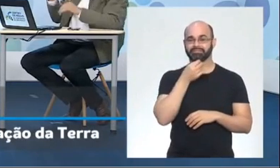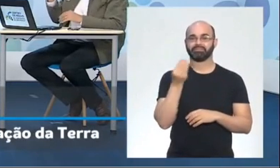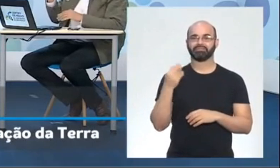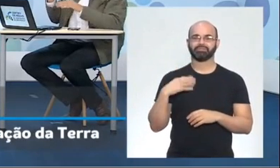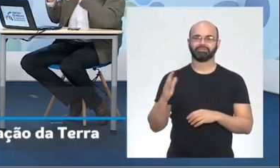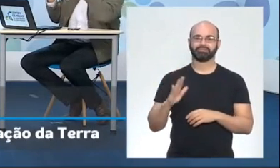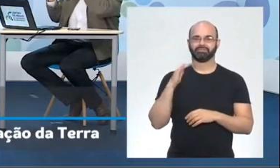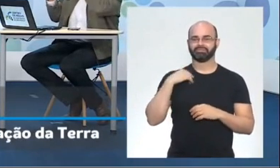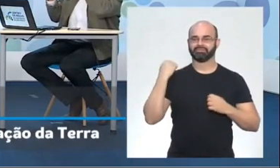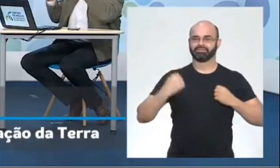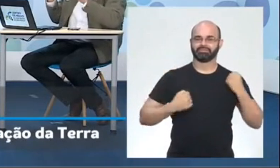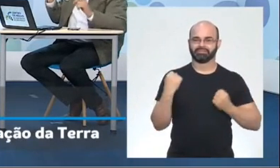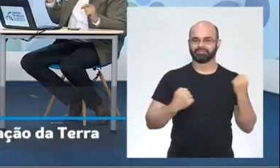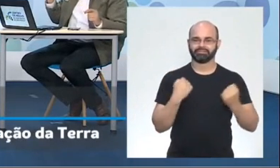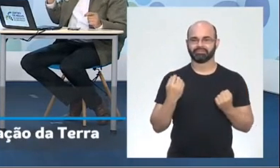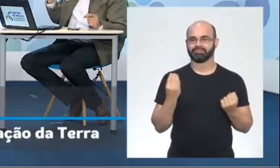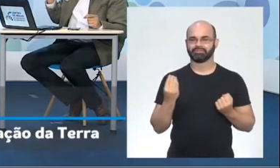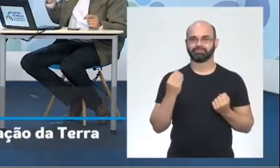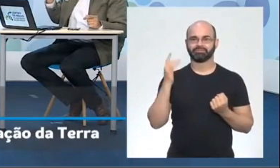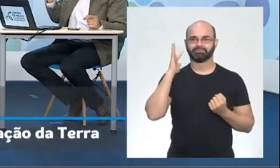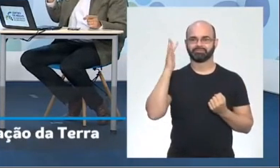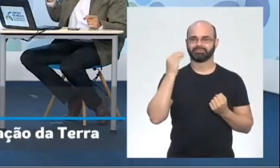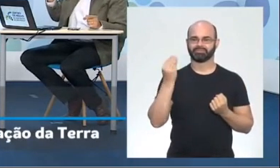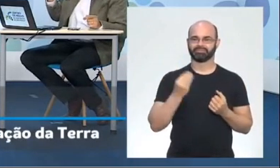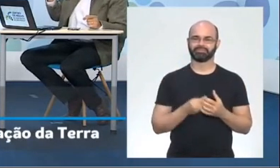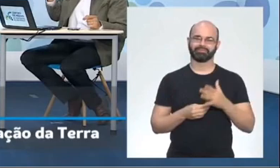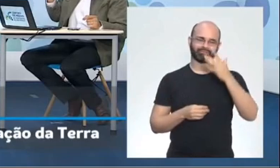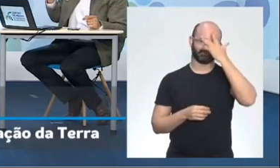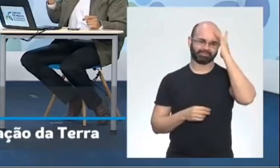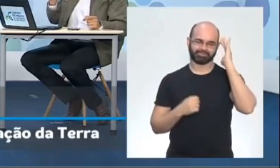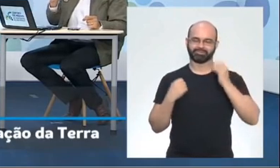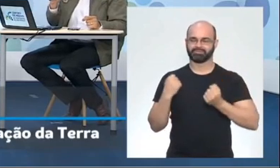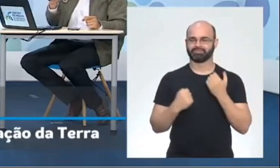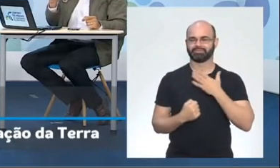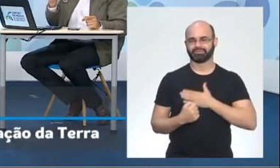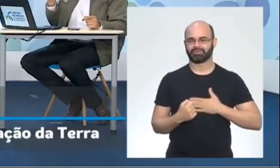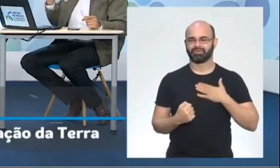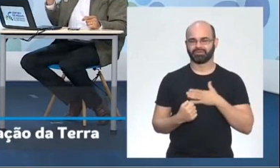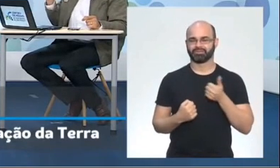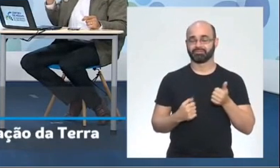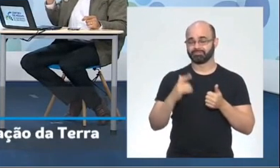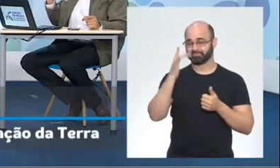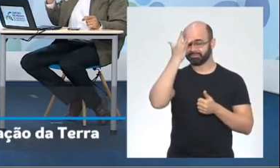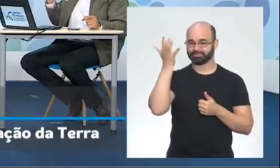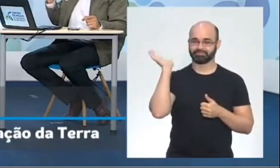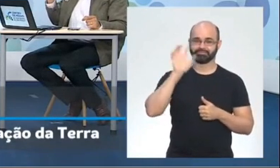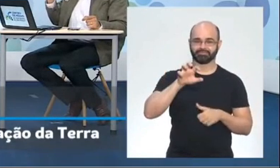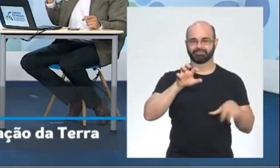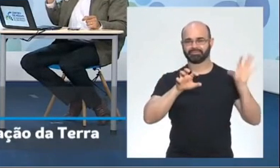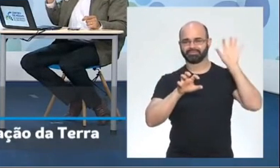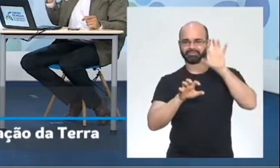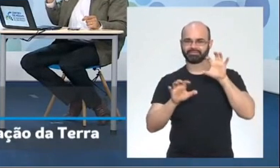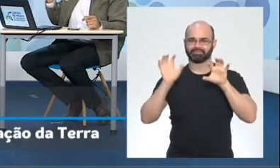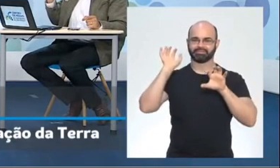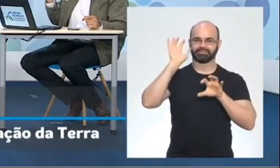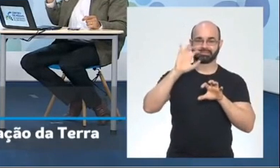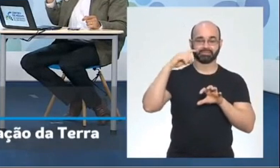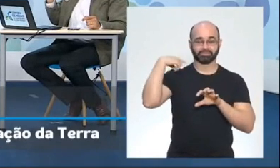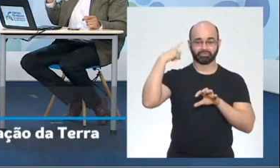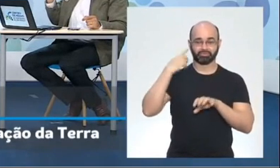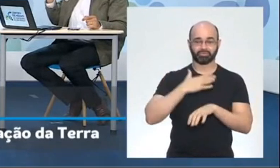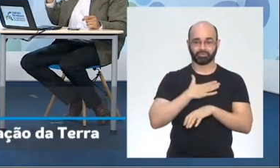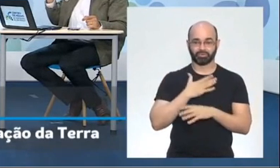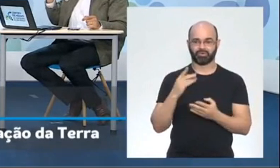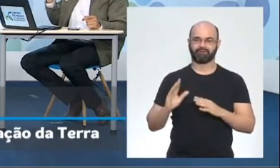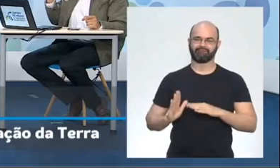morro. Para pessoas normais, assim, que gostam de correr. Né? Agora, para os alpinistas que gostam de uma loucura, eles preferem os